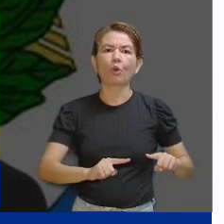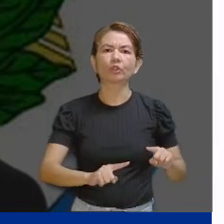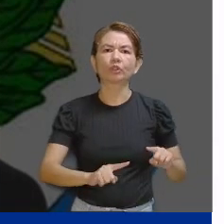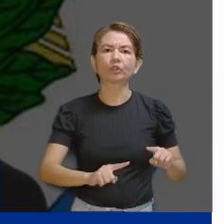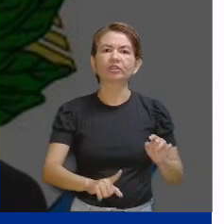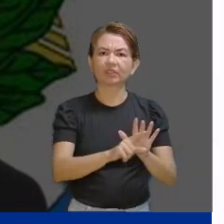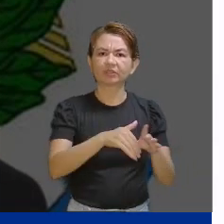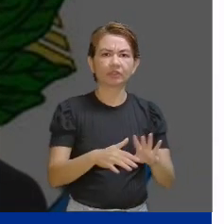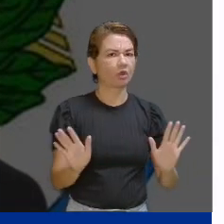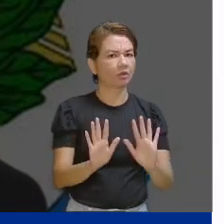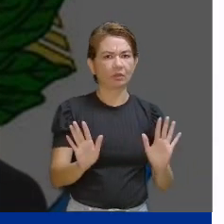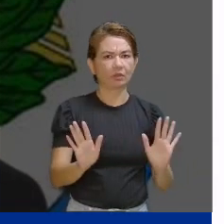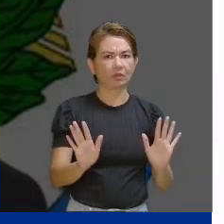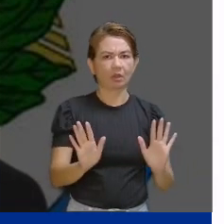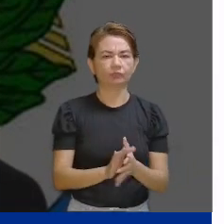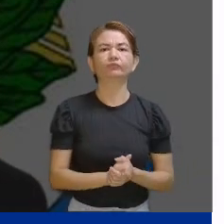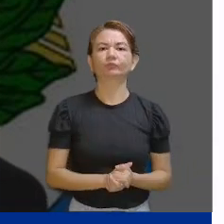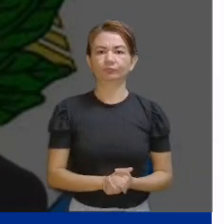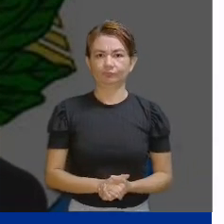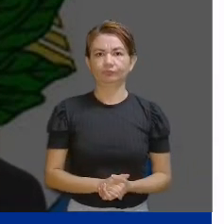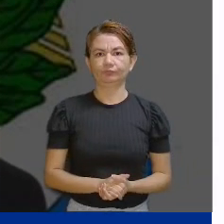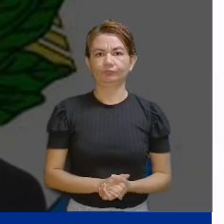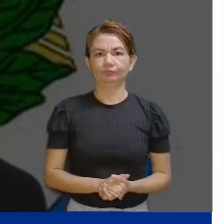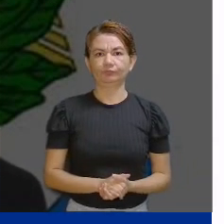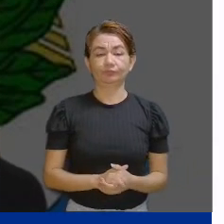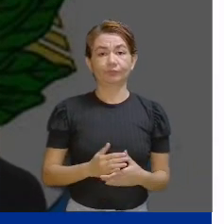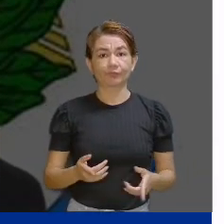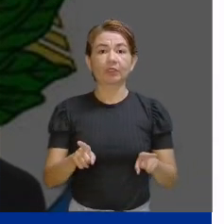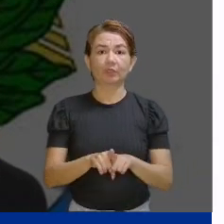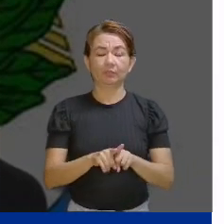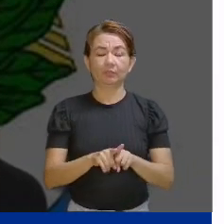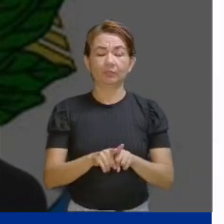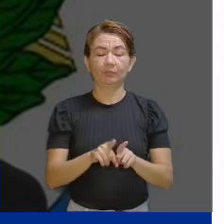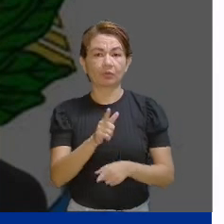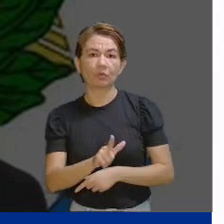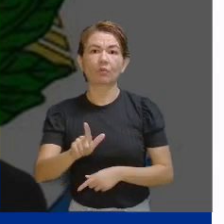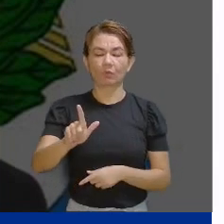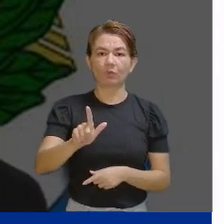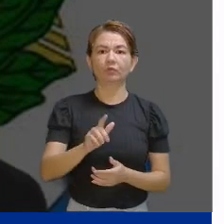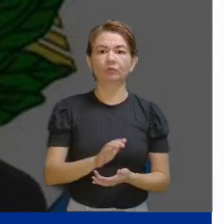73 da Lei 9504/97. Cito uma outra